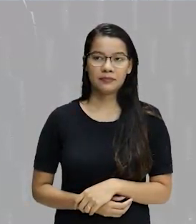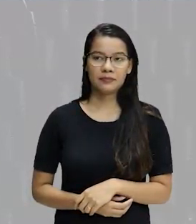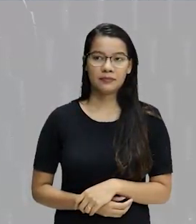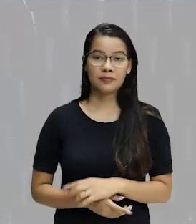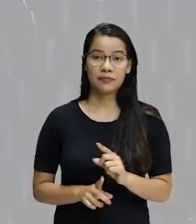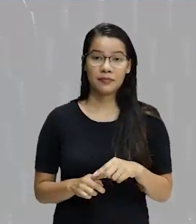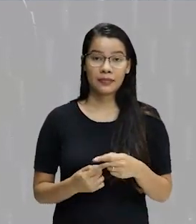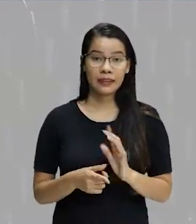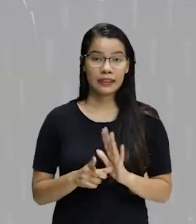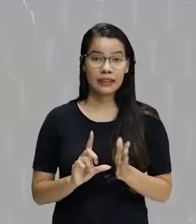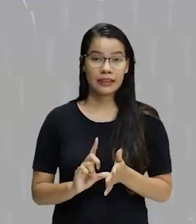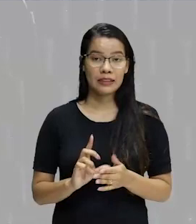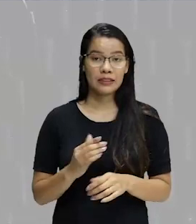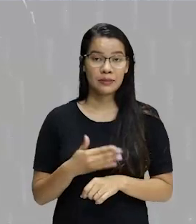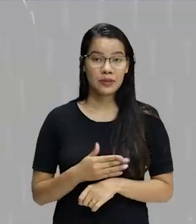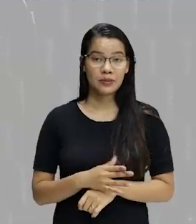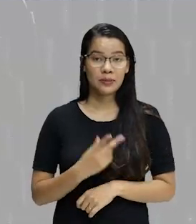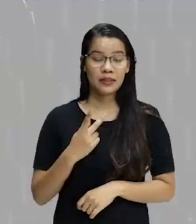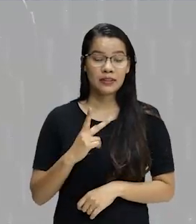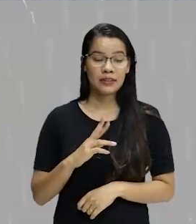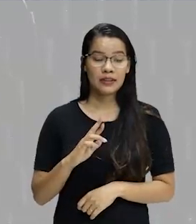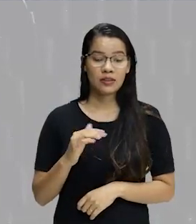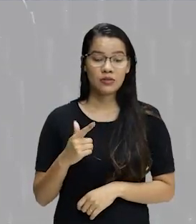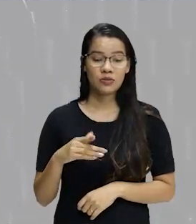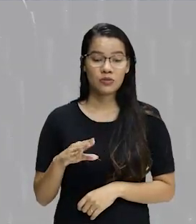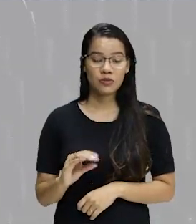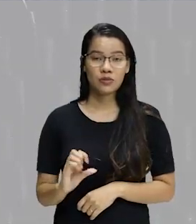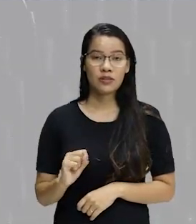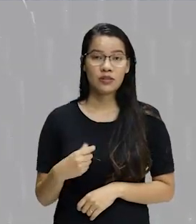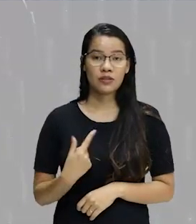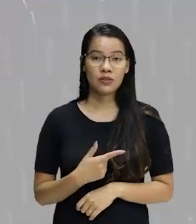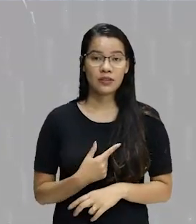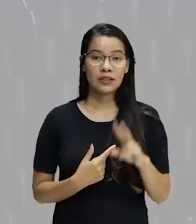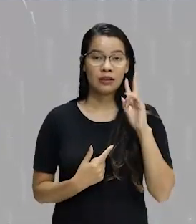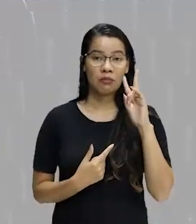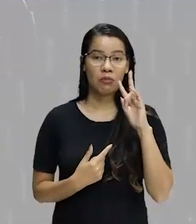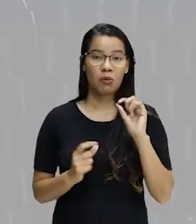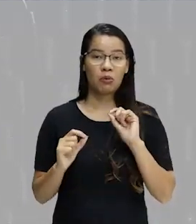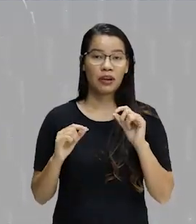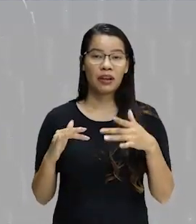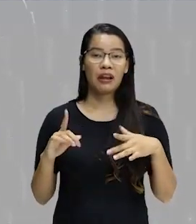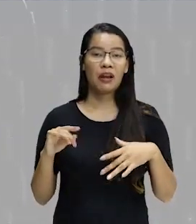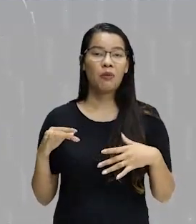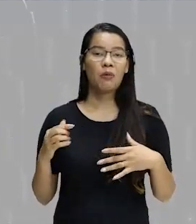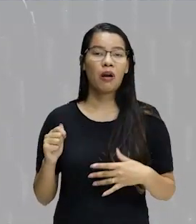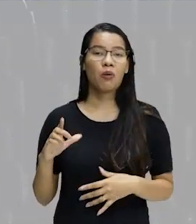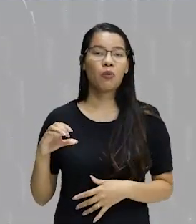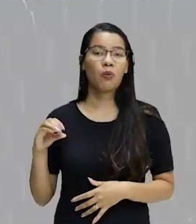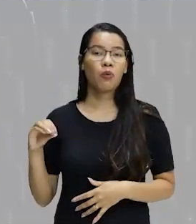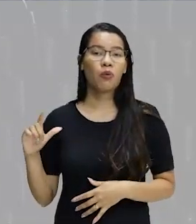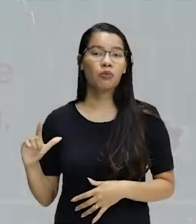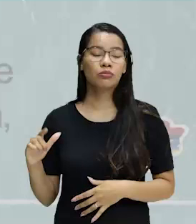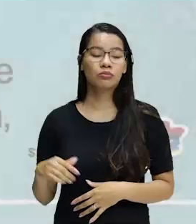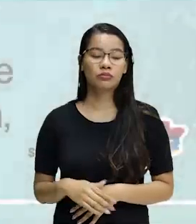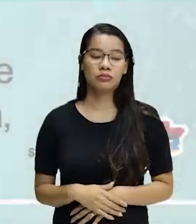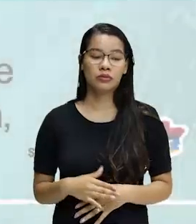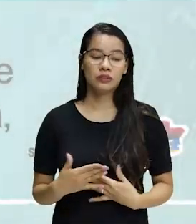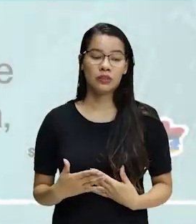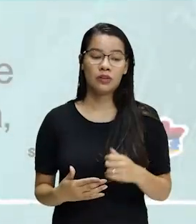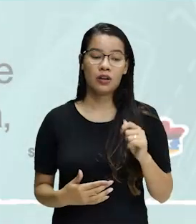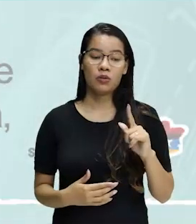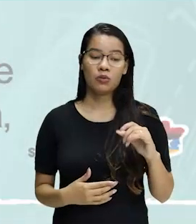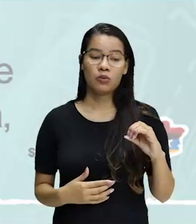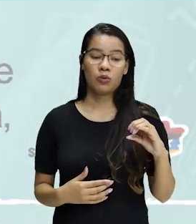Mas antes de partir para as reações, nós devemos relembrar o que é um álcool. Olha só, álcools